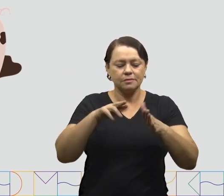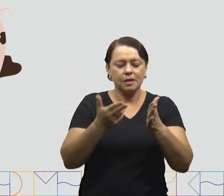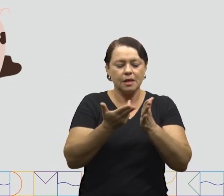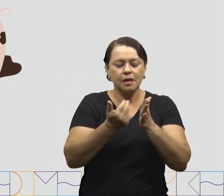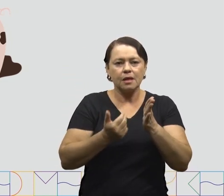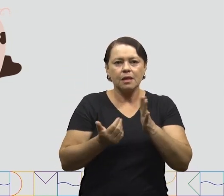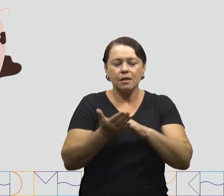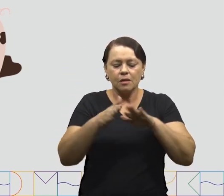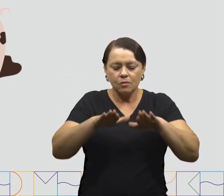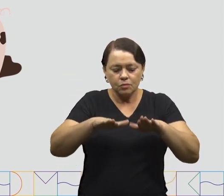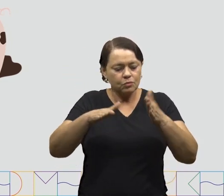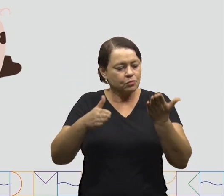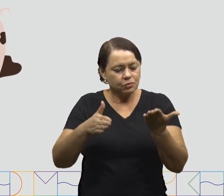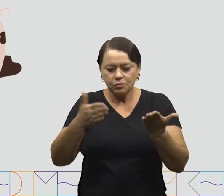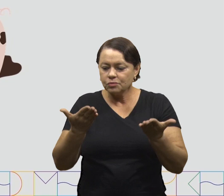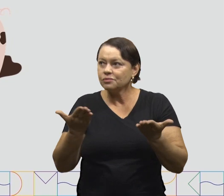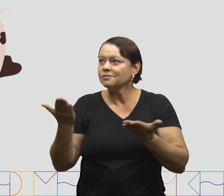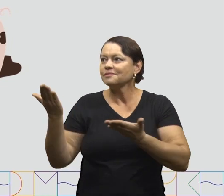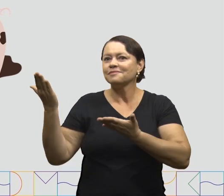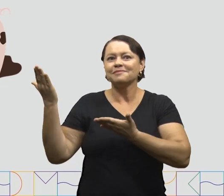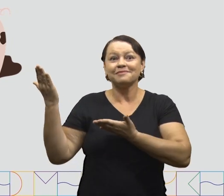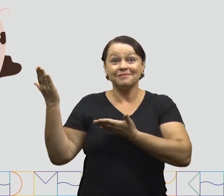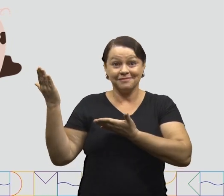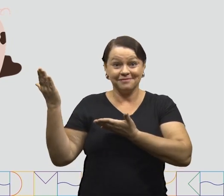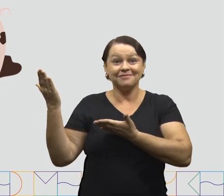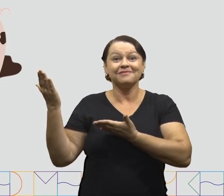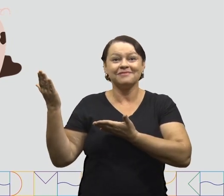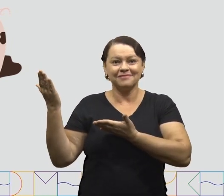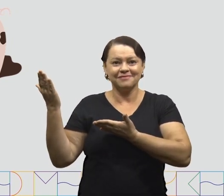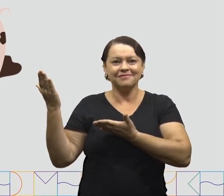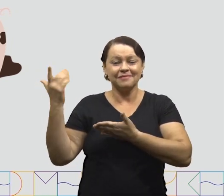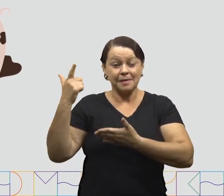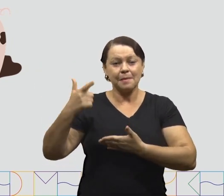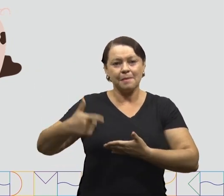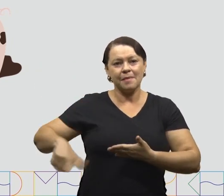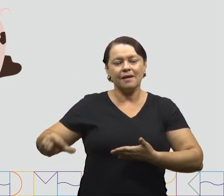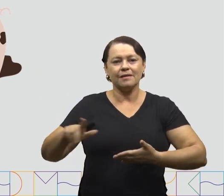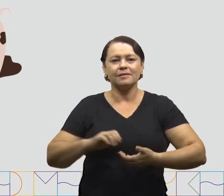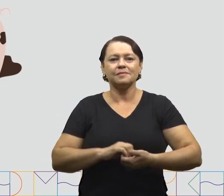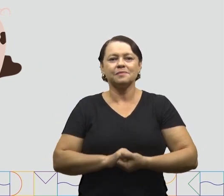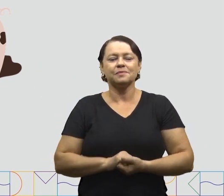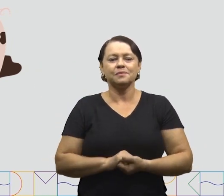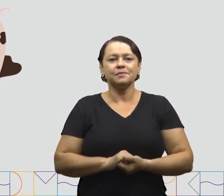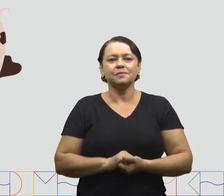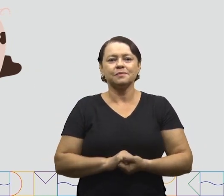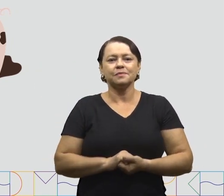outra. Ai, acertei outro par. Eu vou virar mais uma.